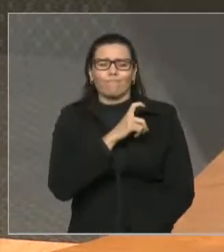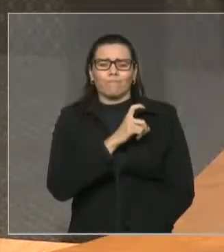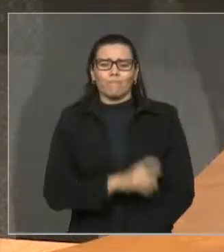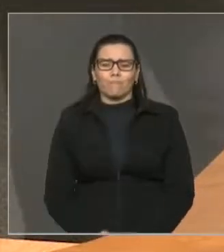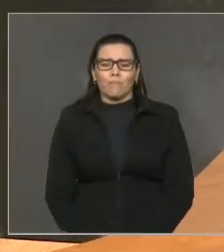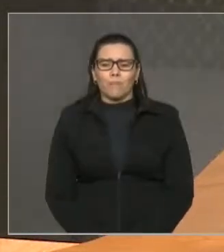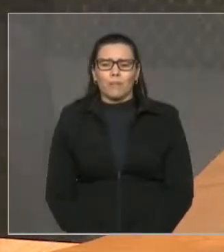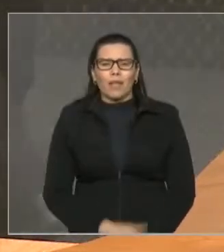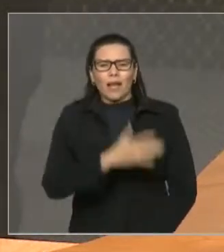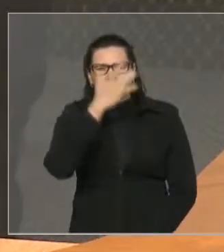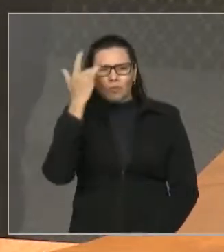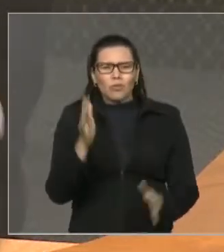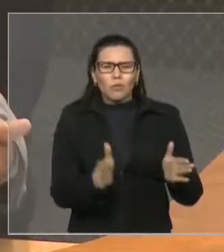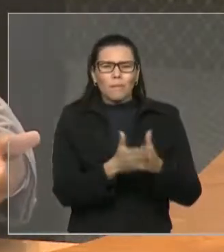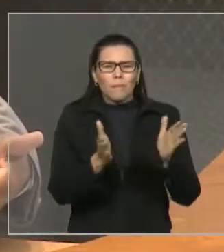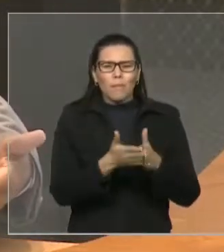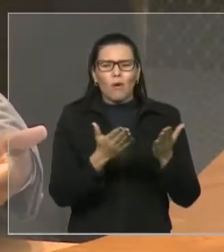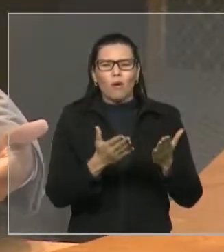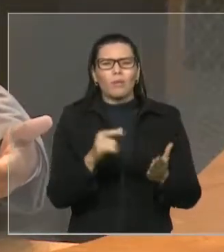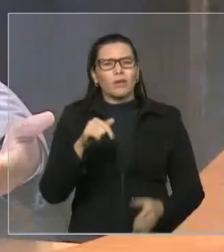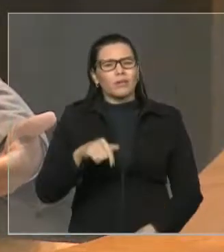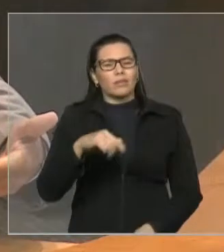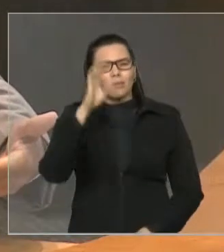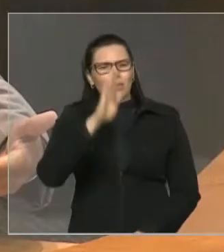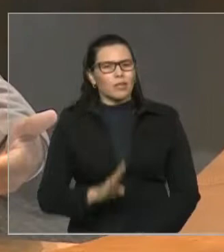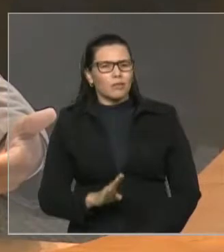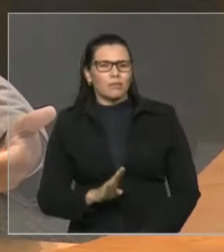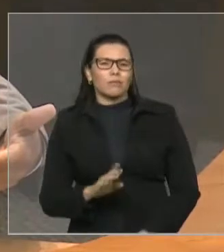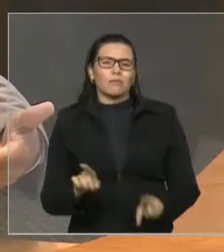as pessoas mais pobres do nosso país e do nosso estado,